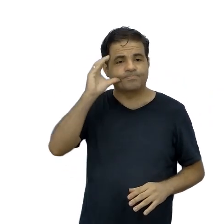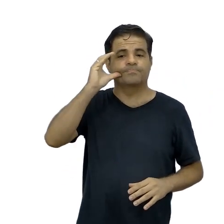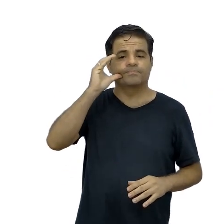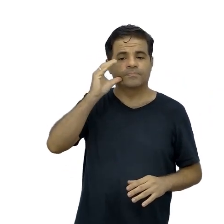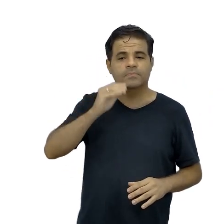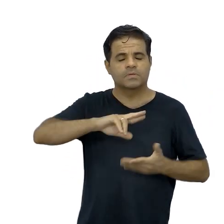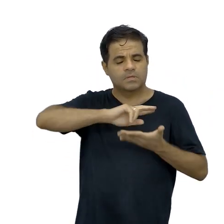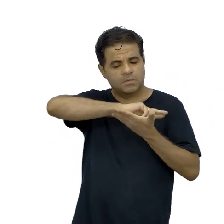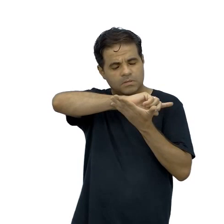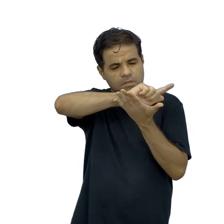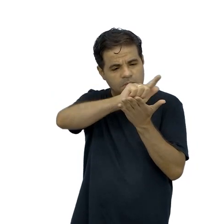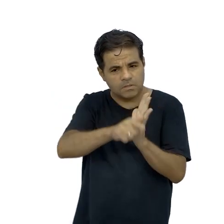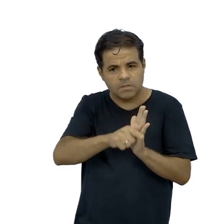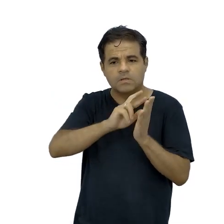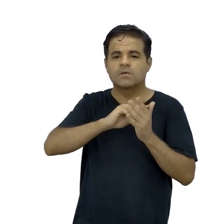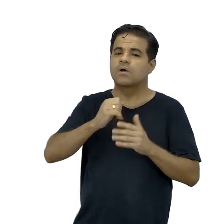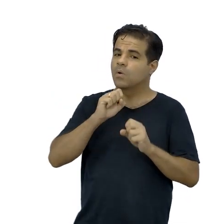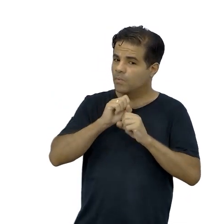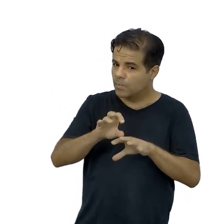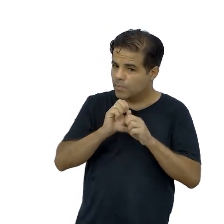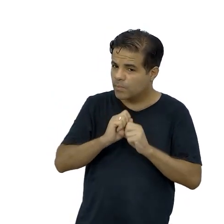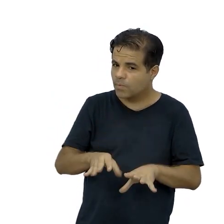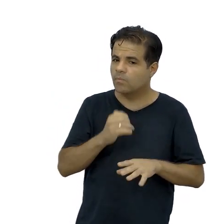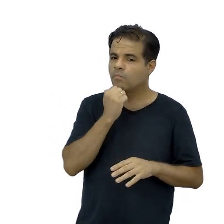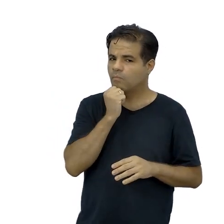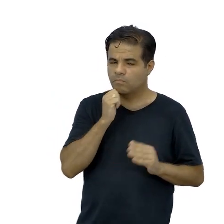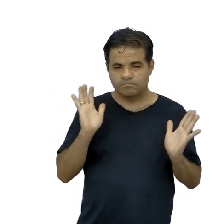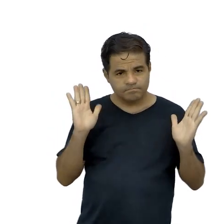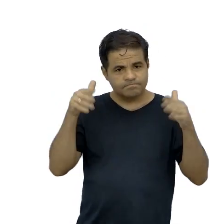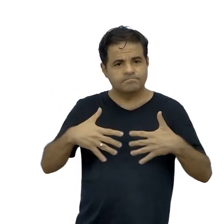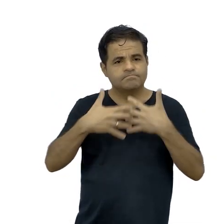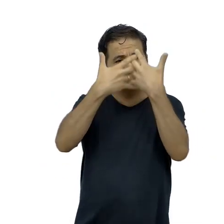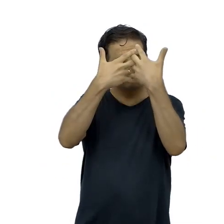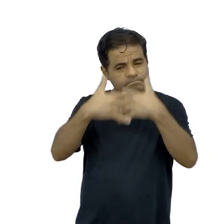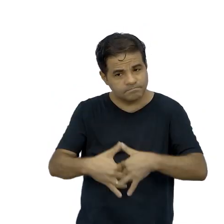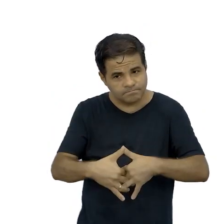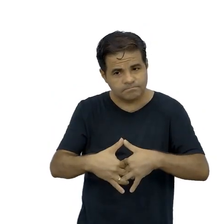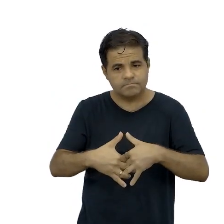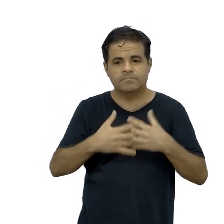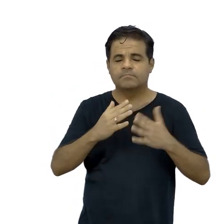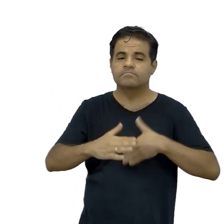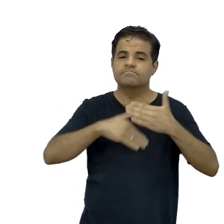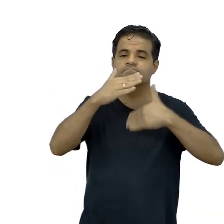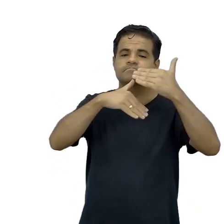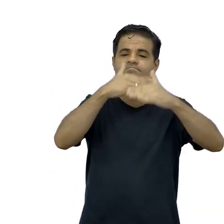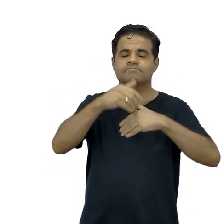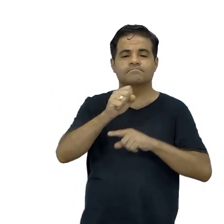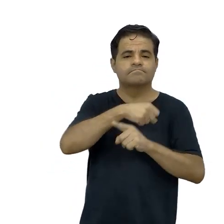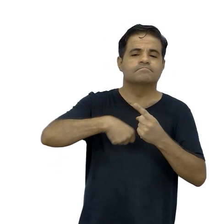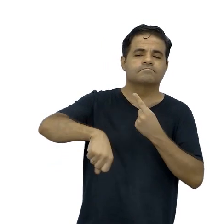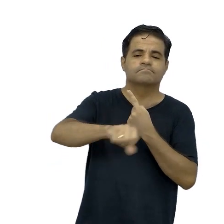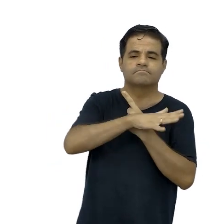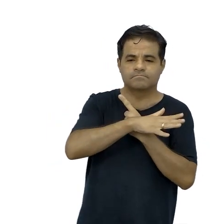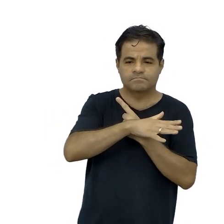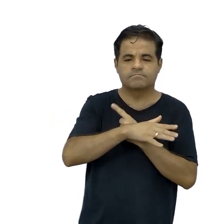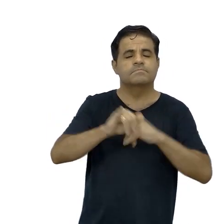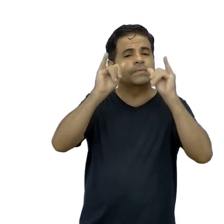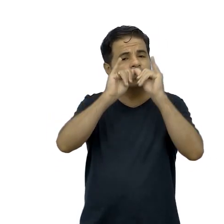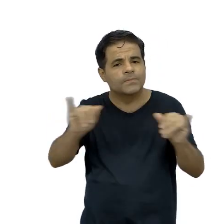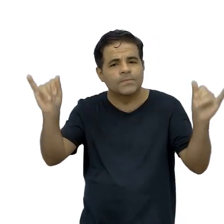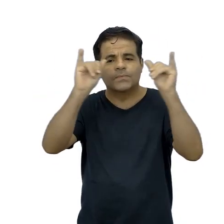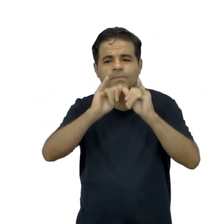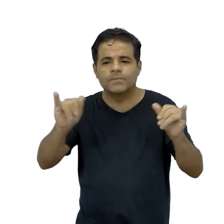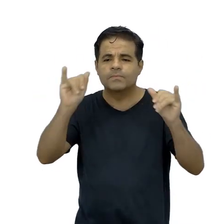sobre os gêneros de divulgação científica de forma a engajar-se em processos significativos de socialização e divulgação